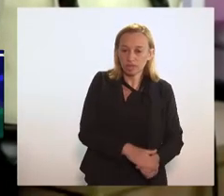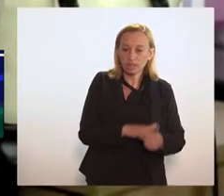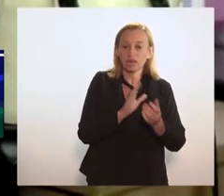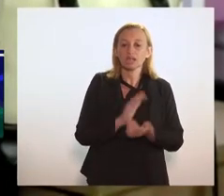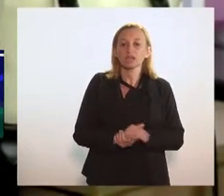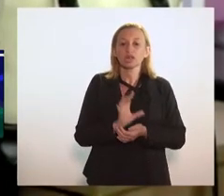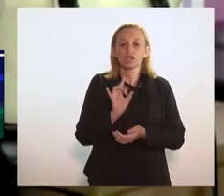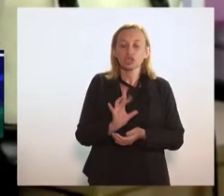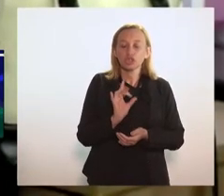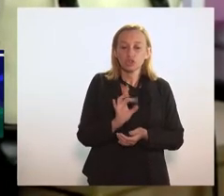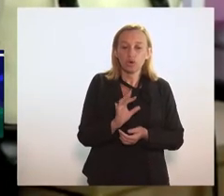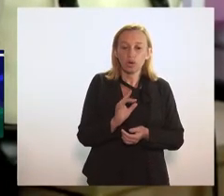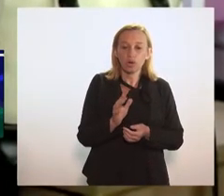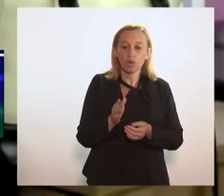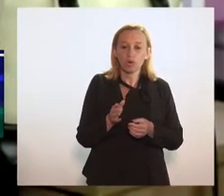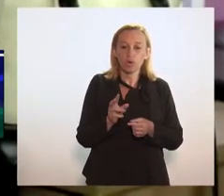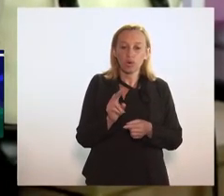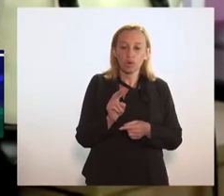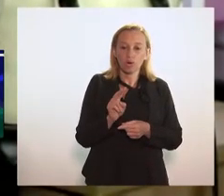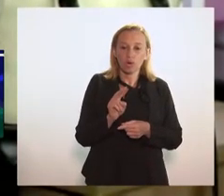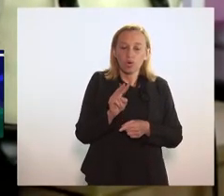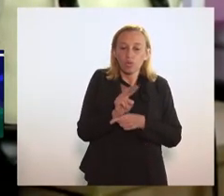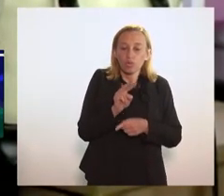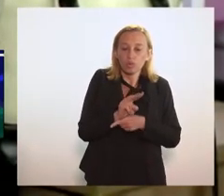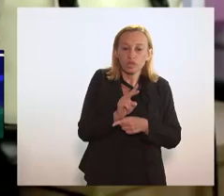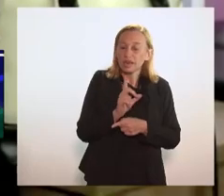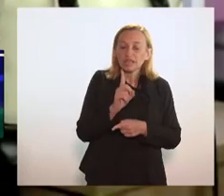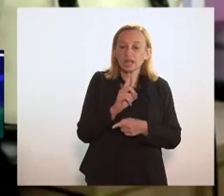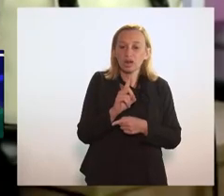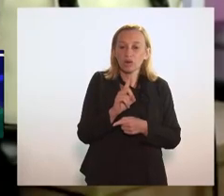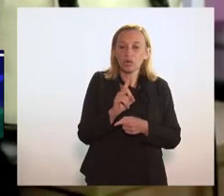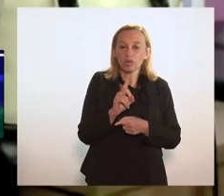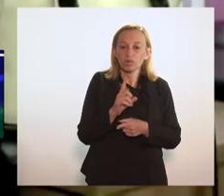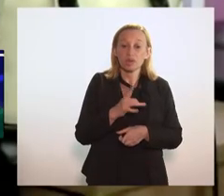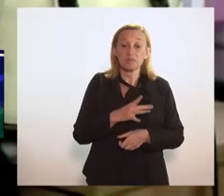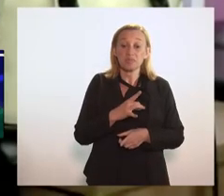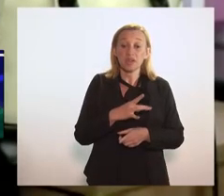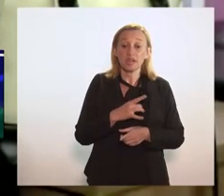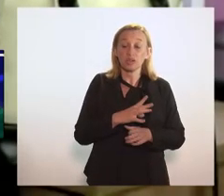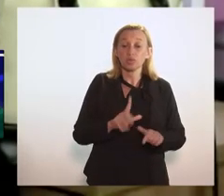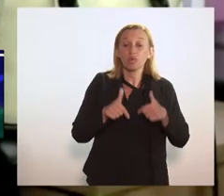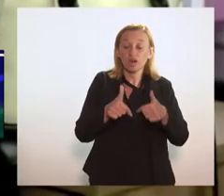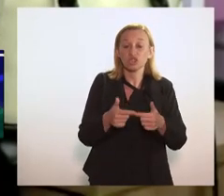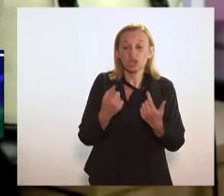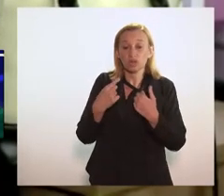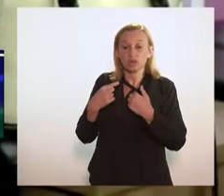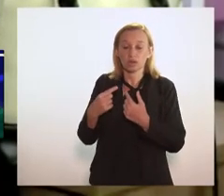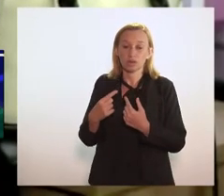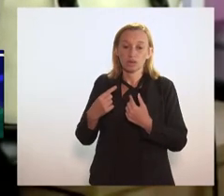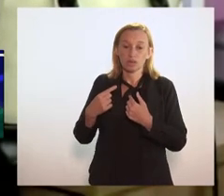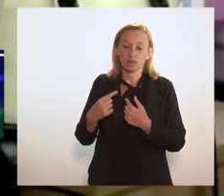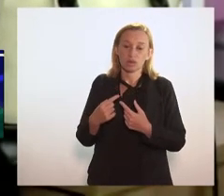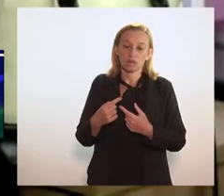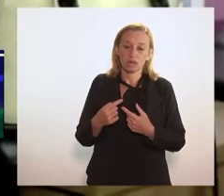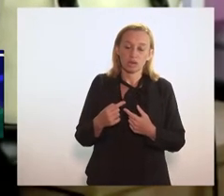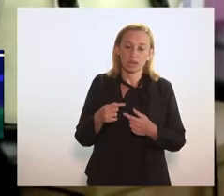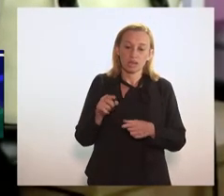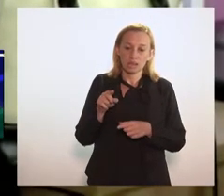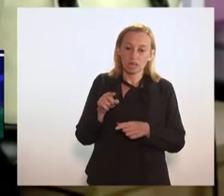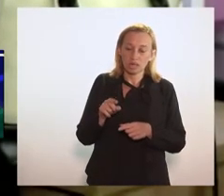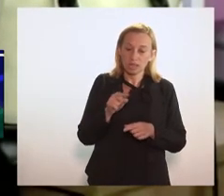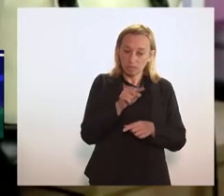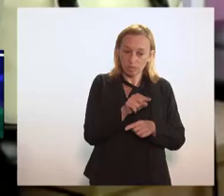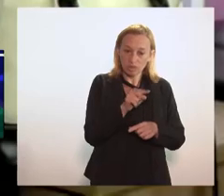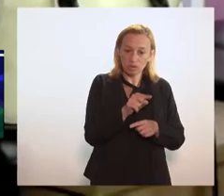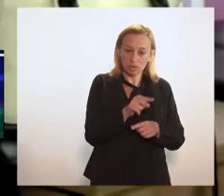medida protetiva não inibe a ação desses agressores. E o monitoramento traz uma